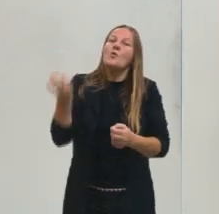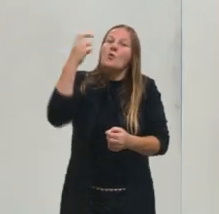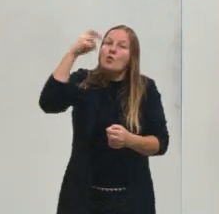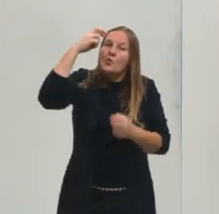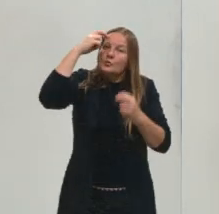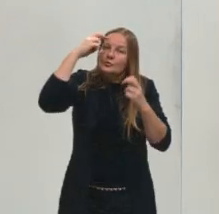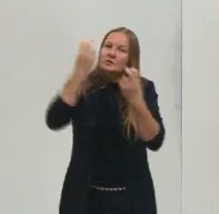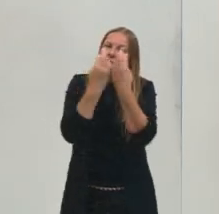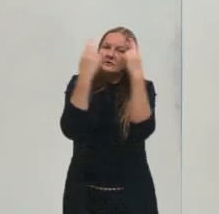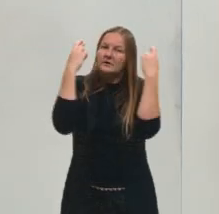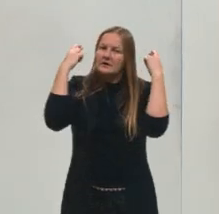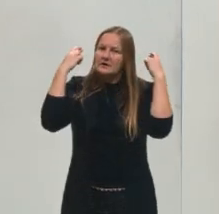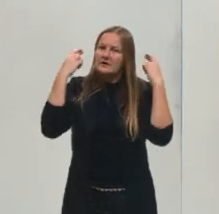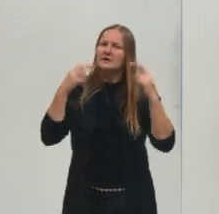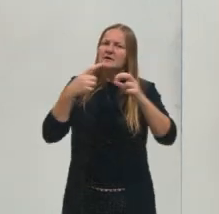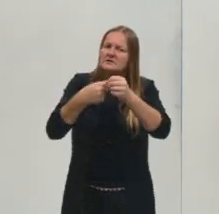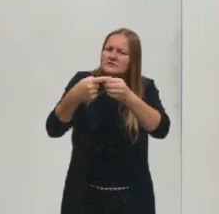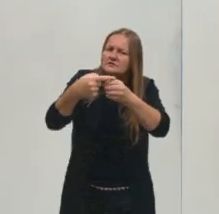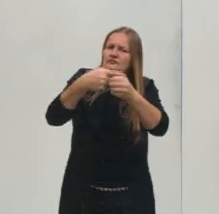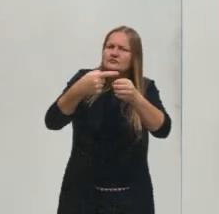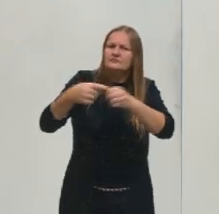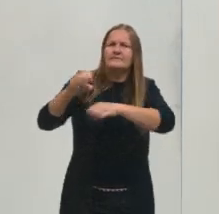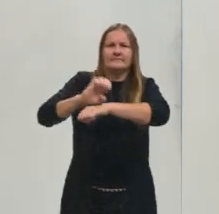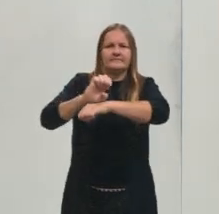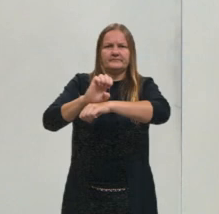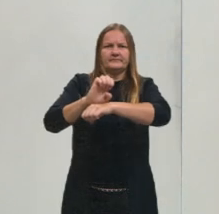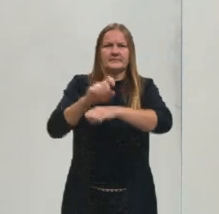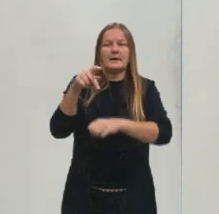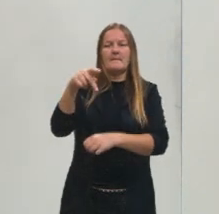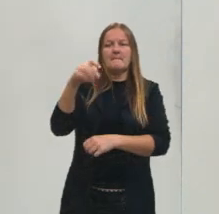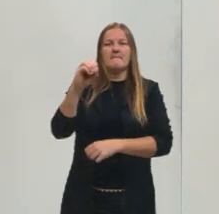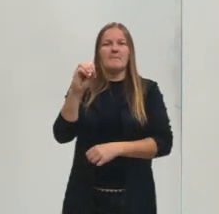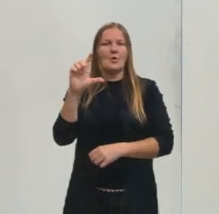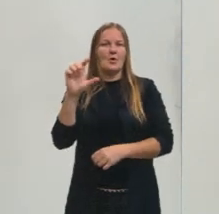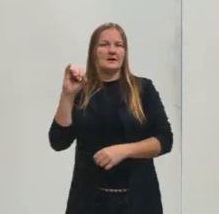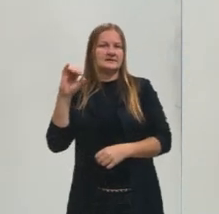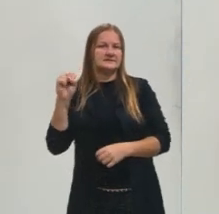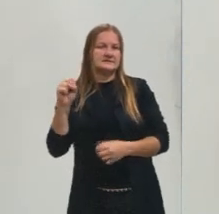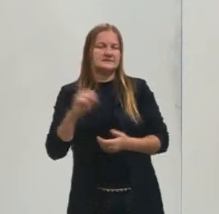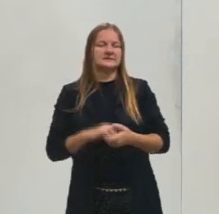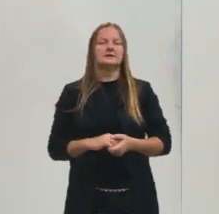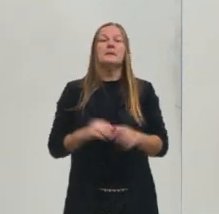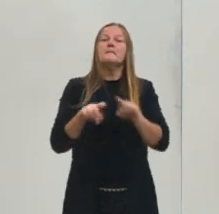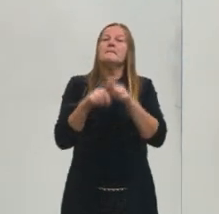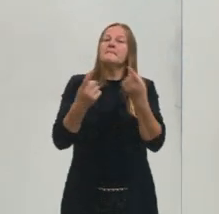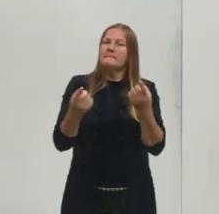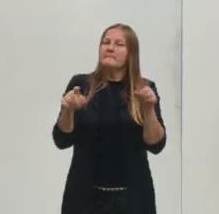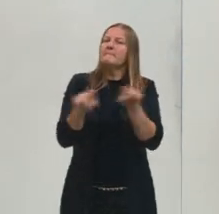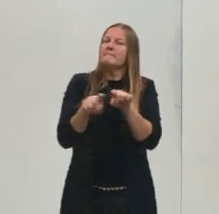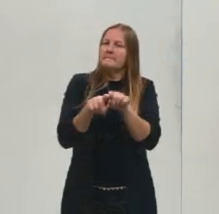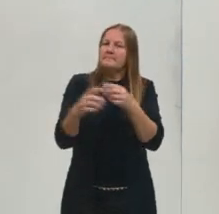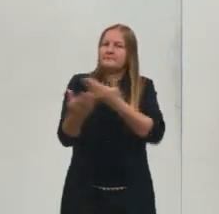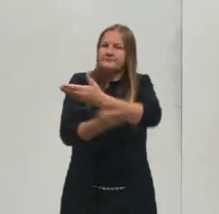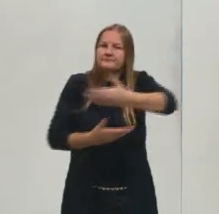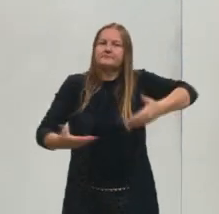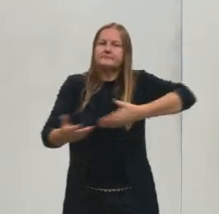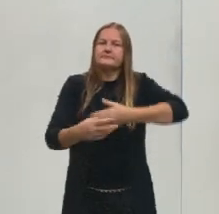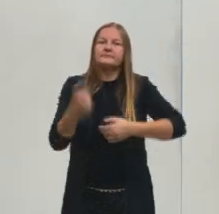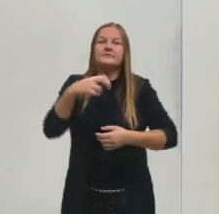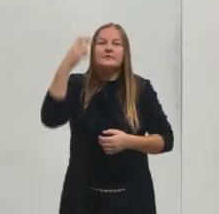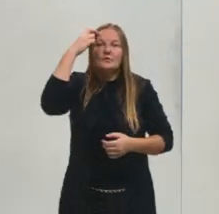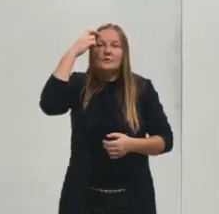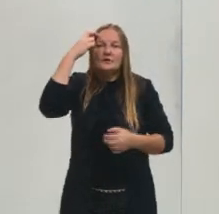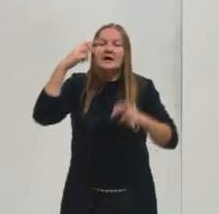em comum essas diferentes cidades estado essas diferentes Pólis mas ao mesmo tempo existiam culturas